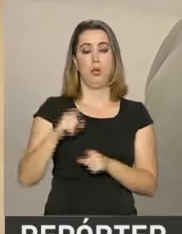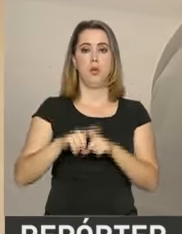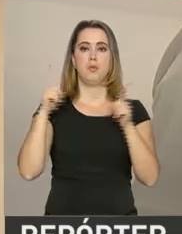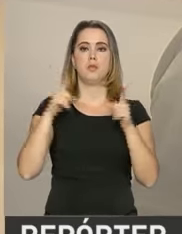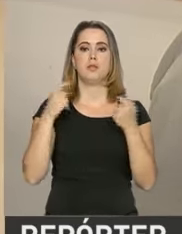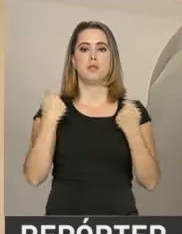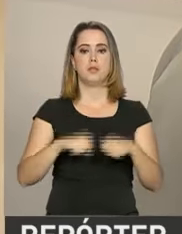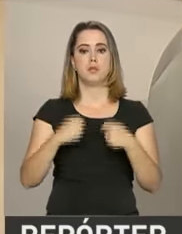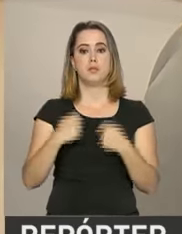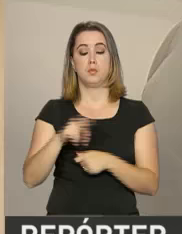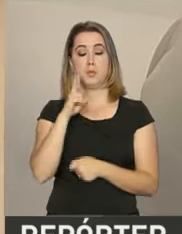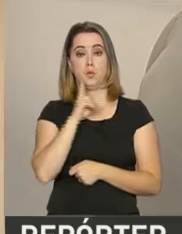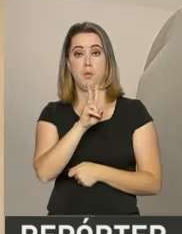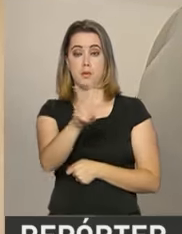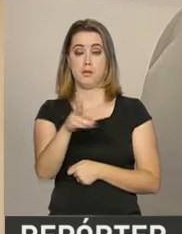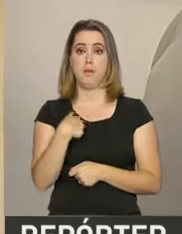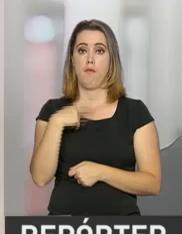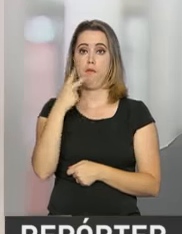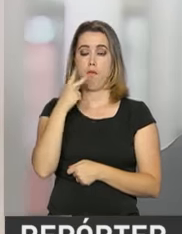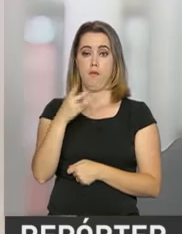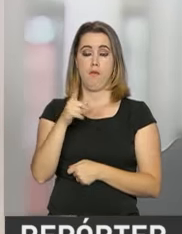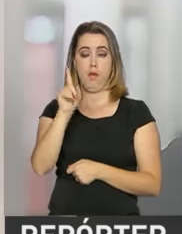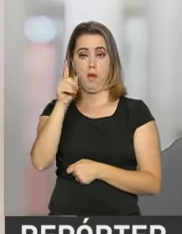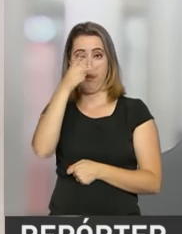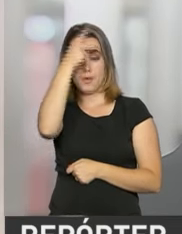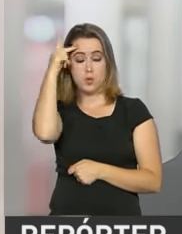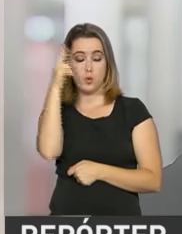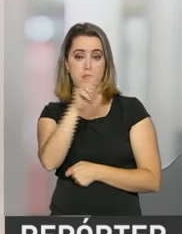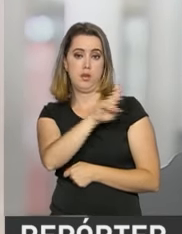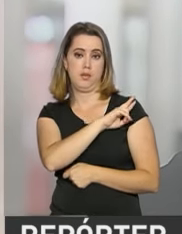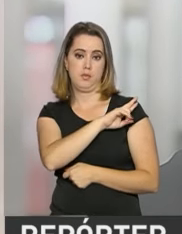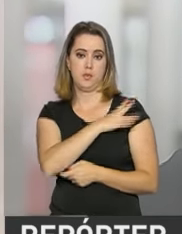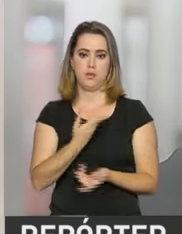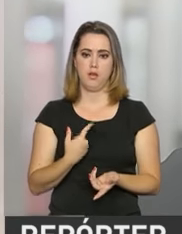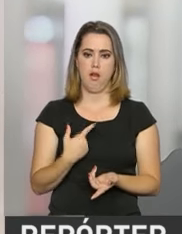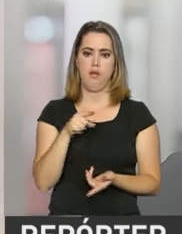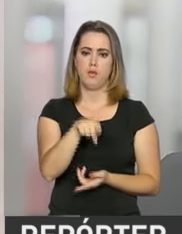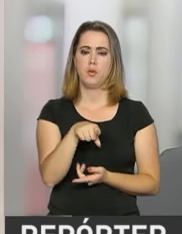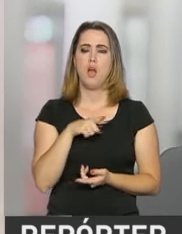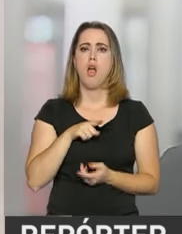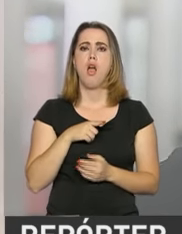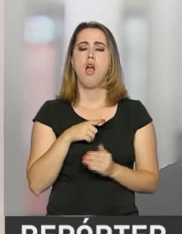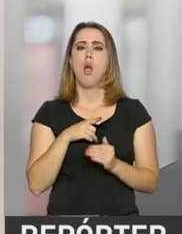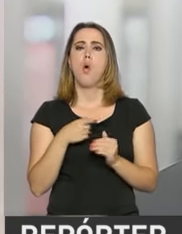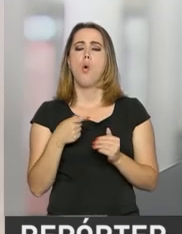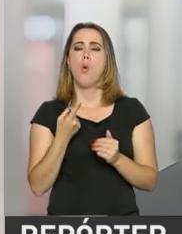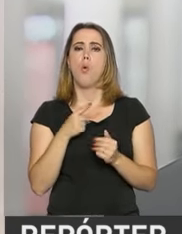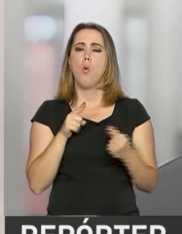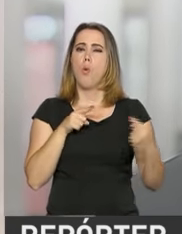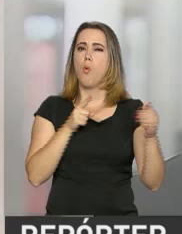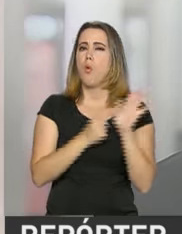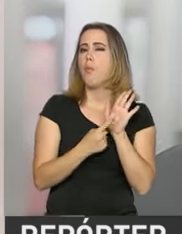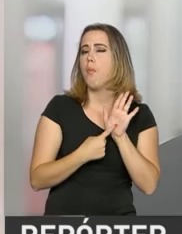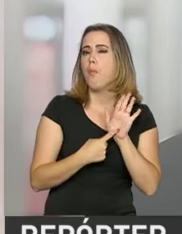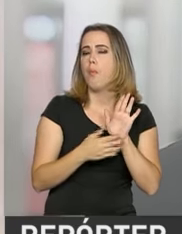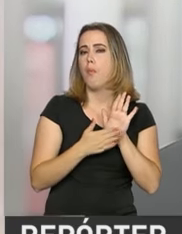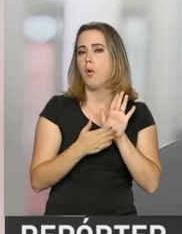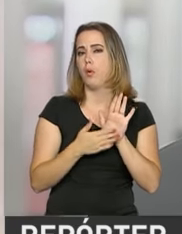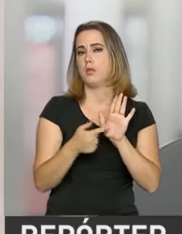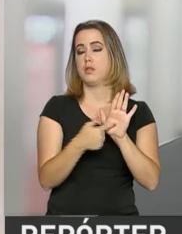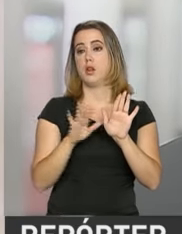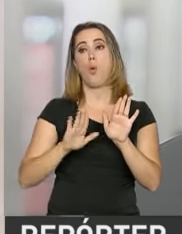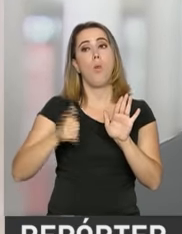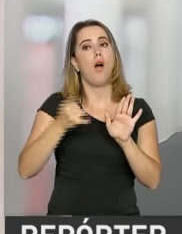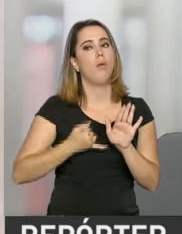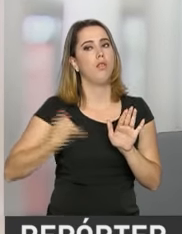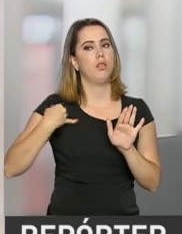Palavra Final são os responsáveis pelo menor a classificação não é uma censura né Ela é apenas um indicativo cabe aos pais realmente verificar